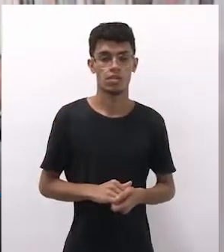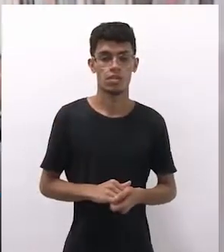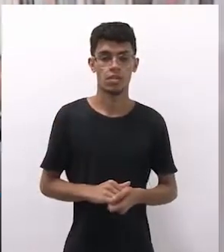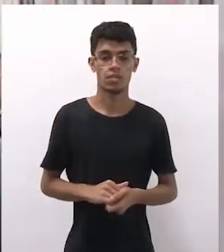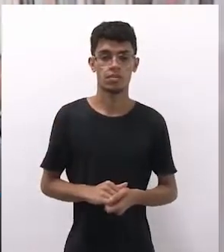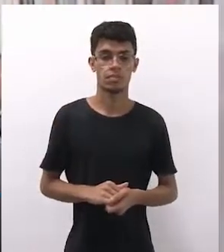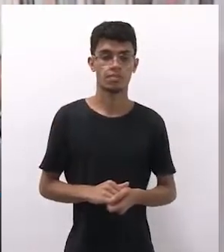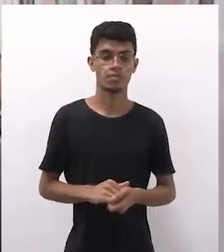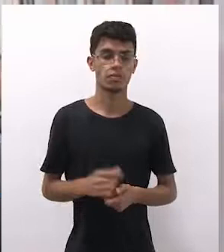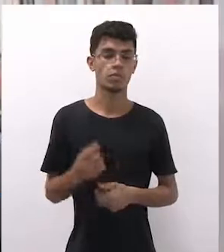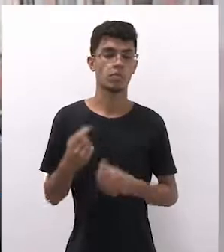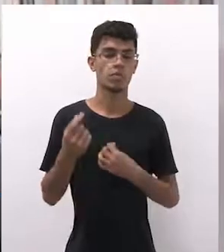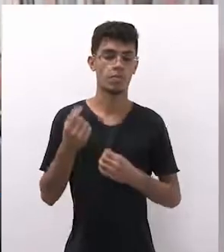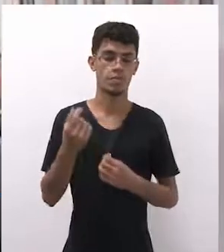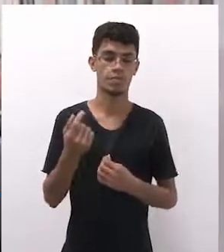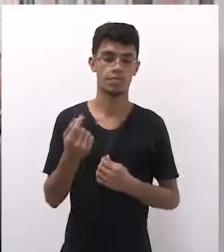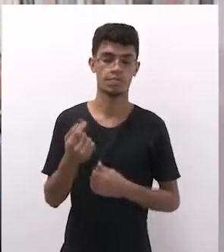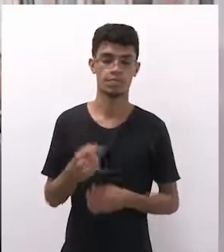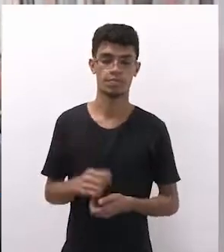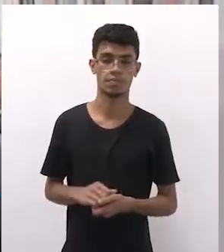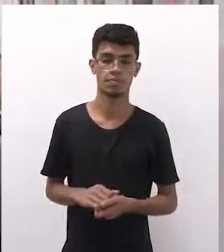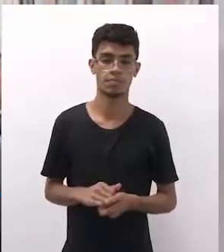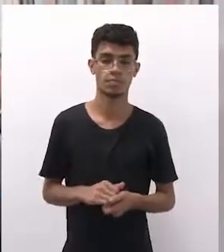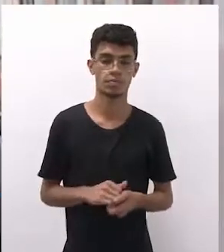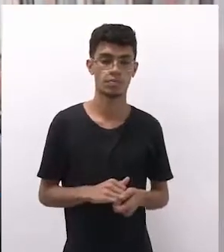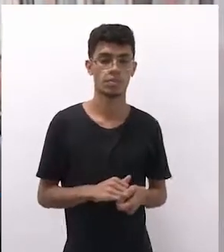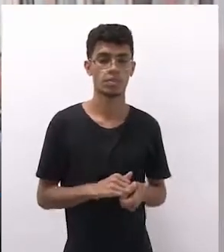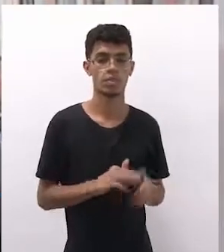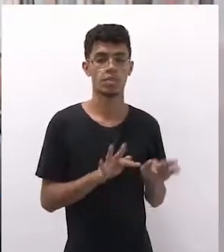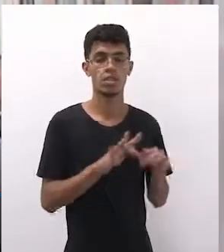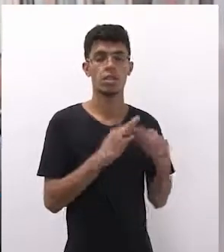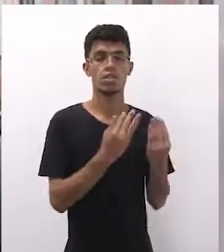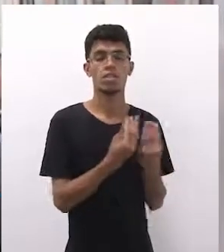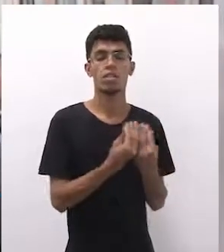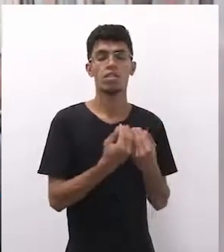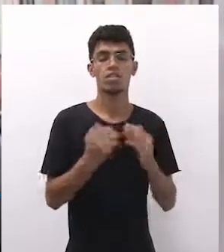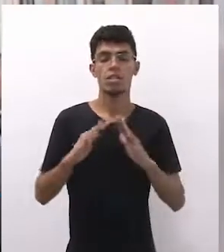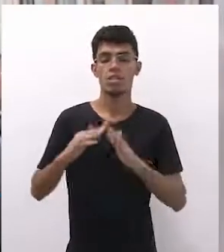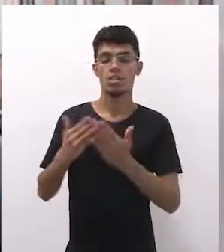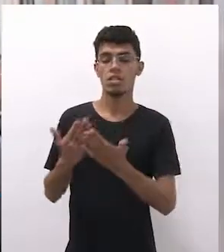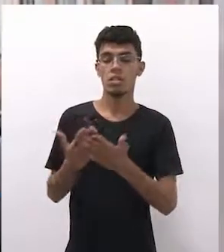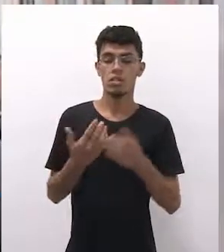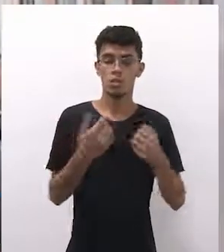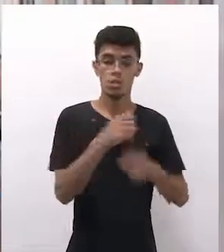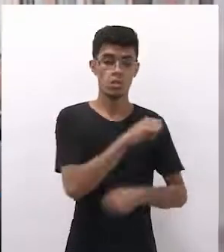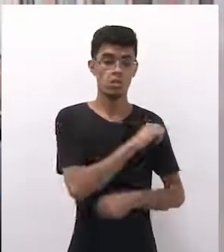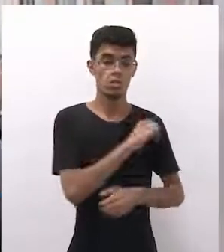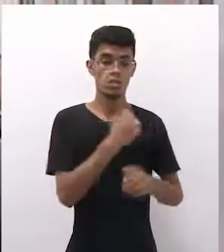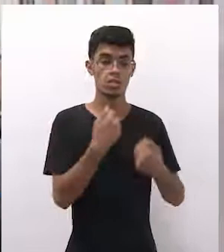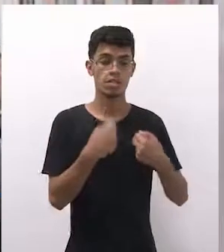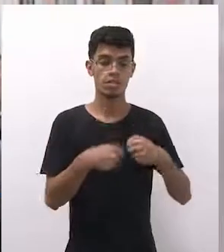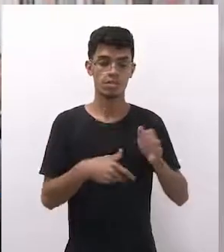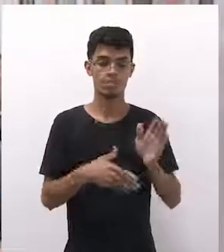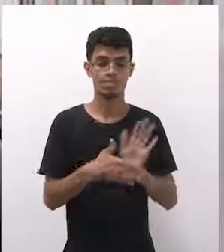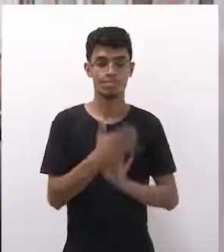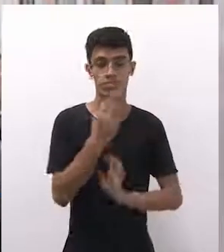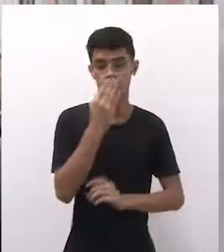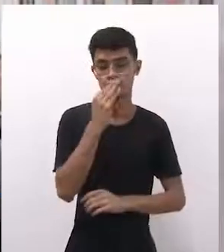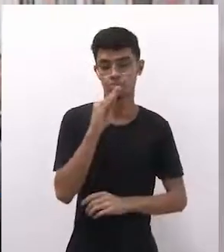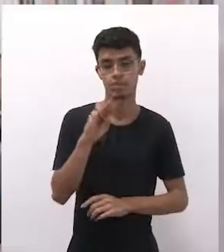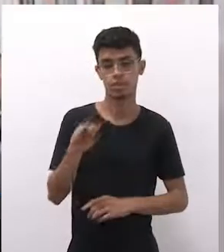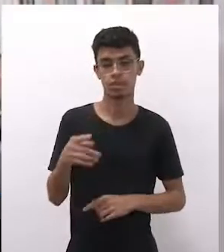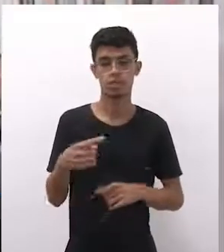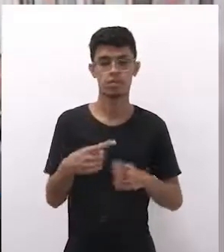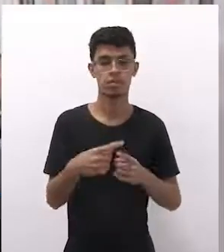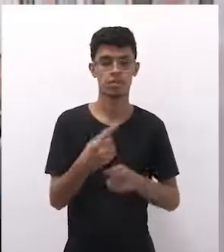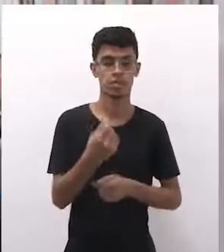Da questão financeira, né? Nessas famílias, eles acabam tendo que deixar a escola, né? E com idade muito menor,